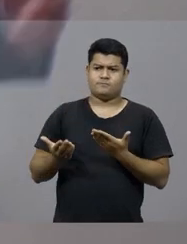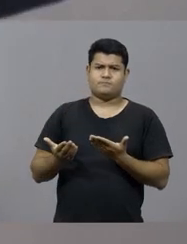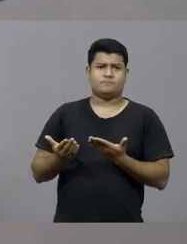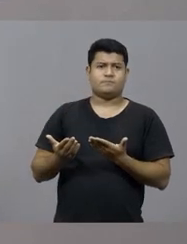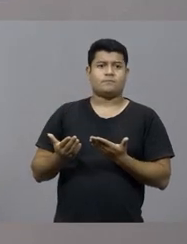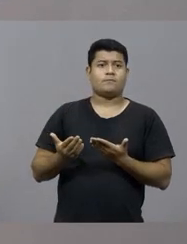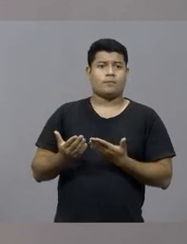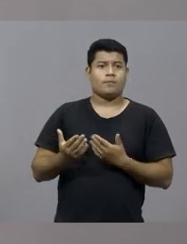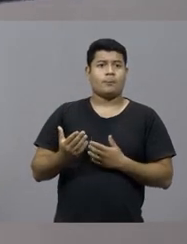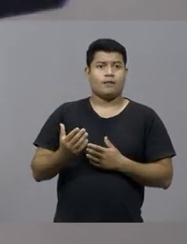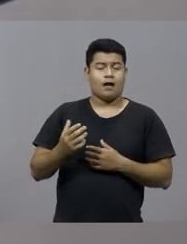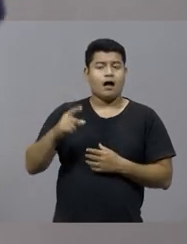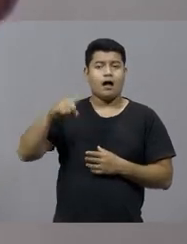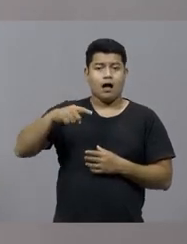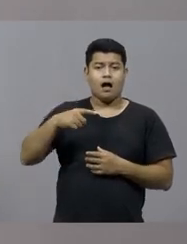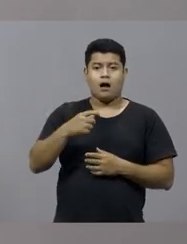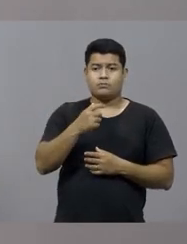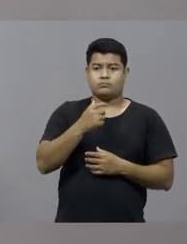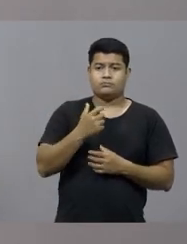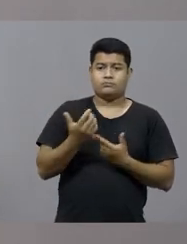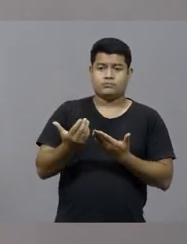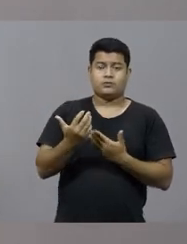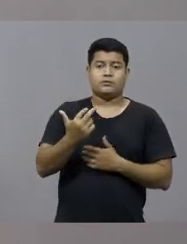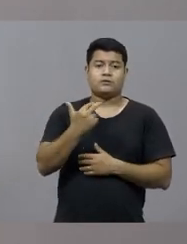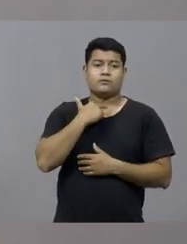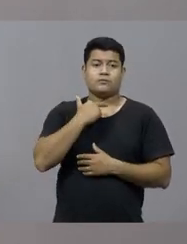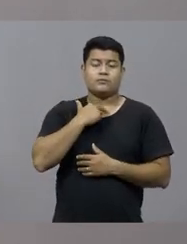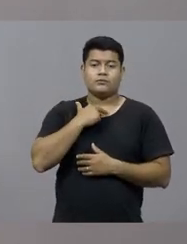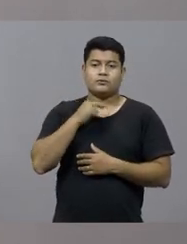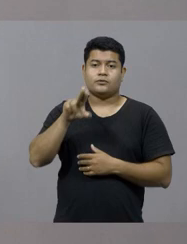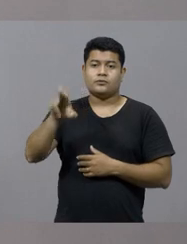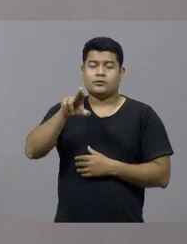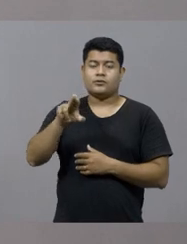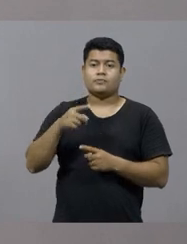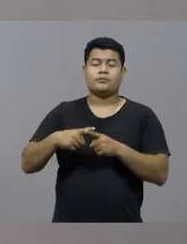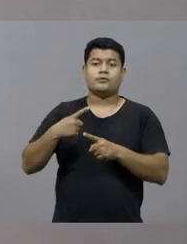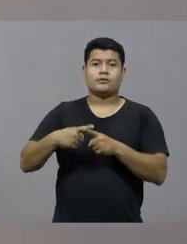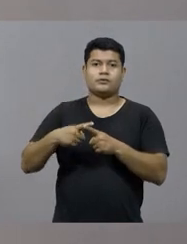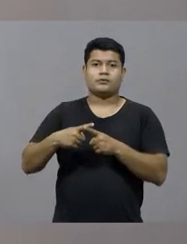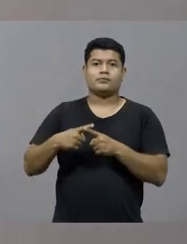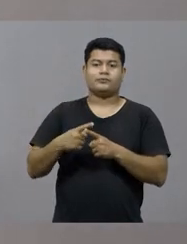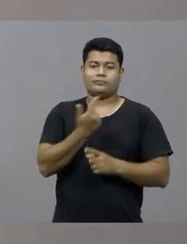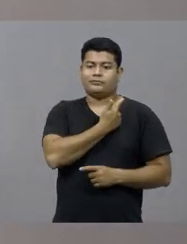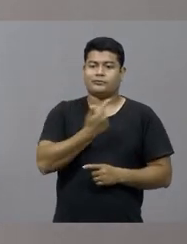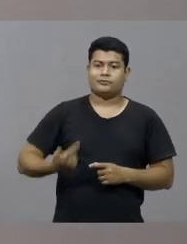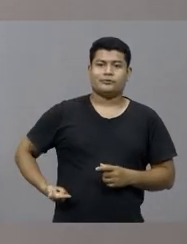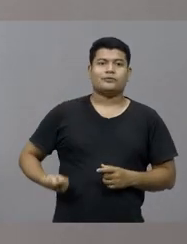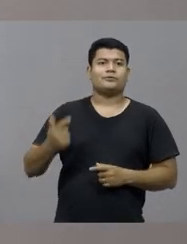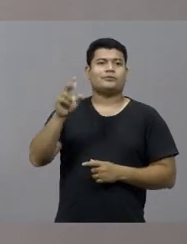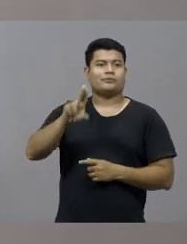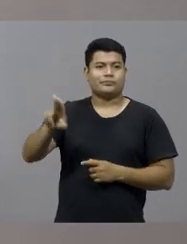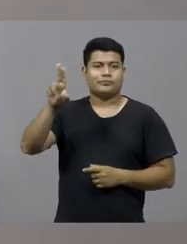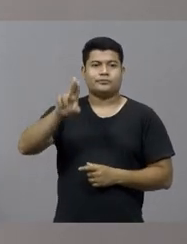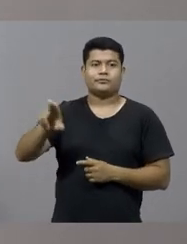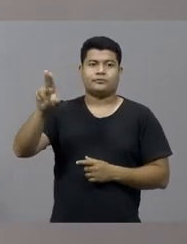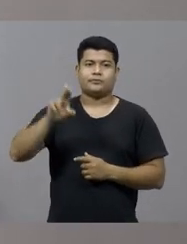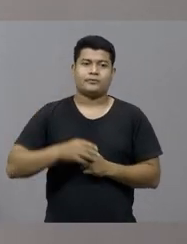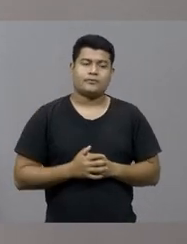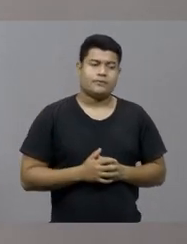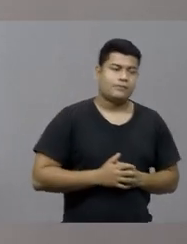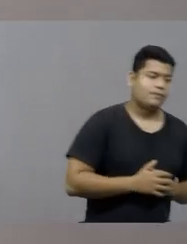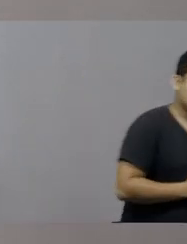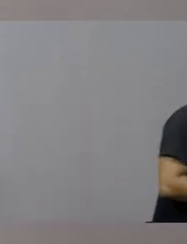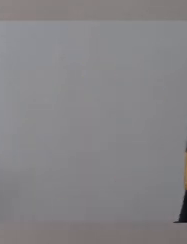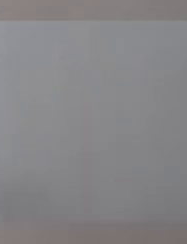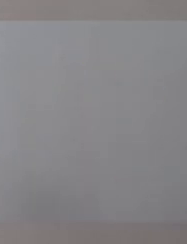Estava ocupada. A aeronave estava ocupada pelo governador do estado. A ambulância estava ocupada pelo governador do estado.